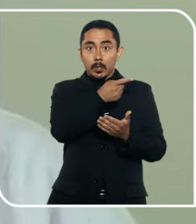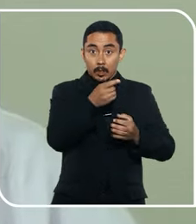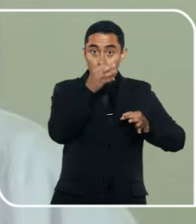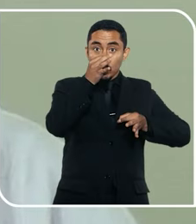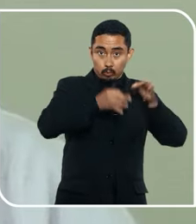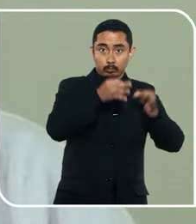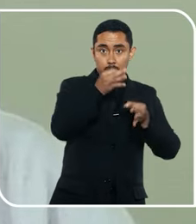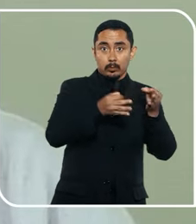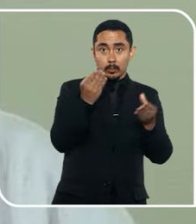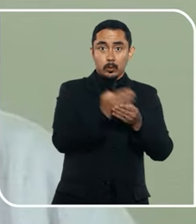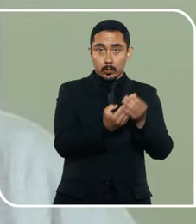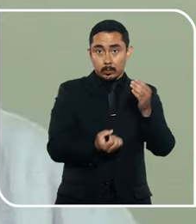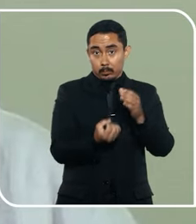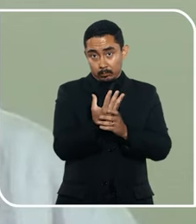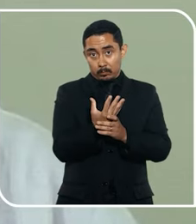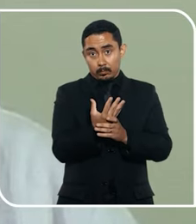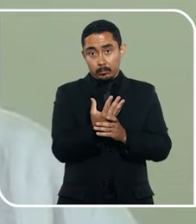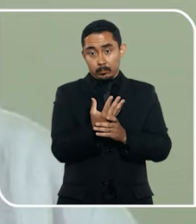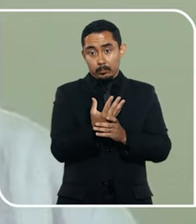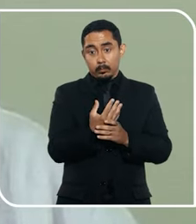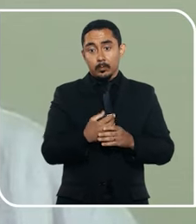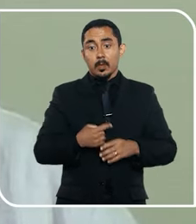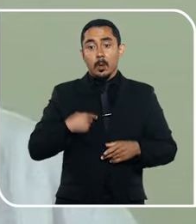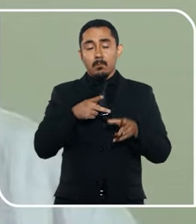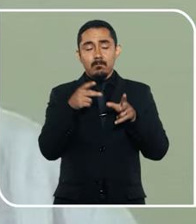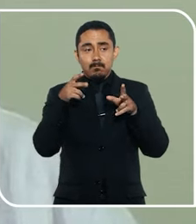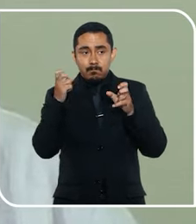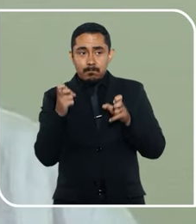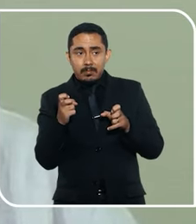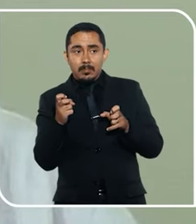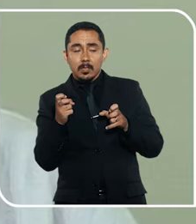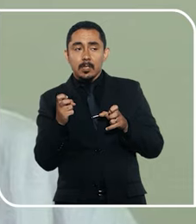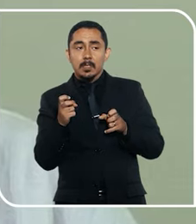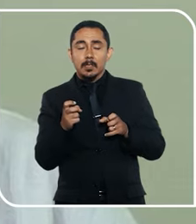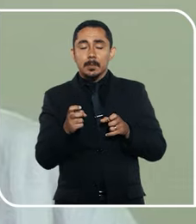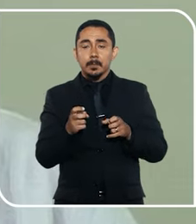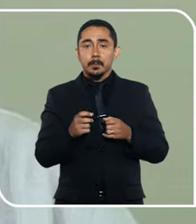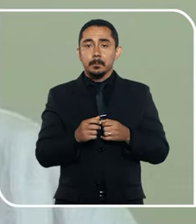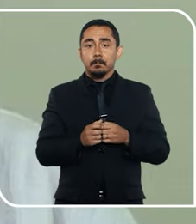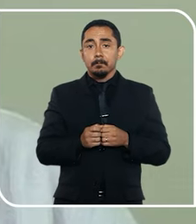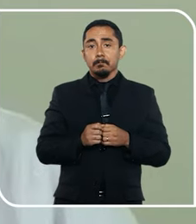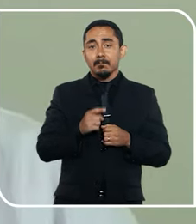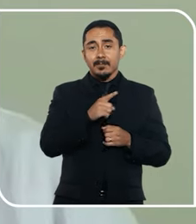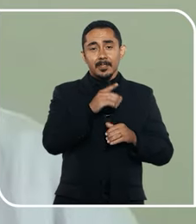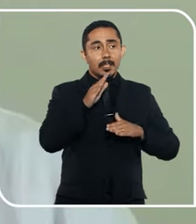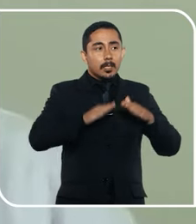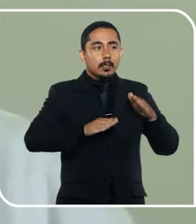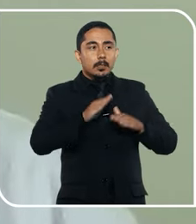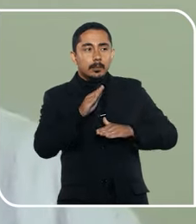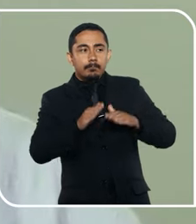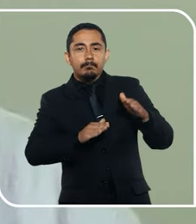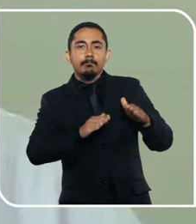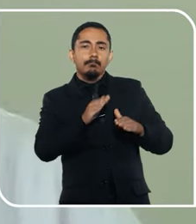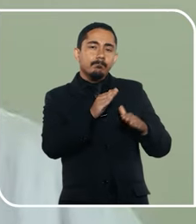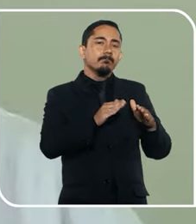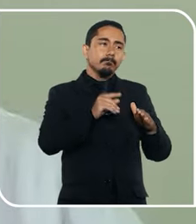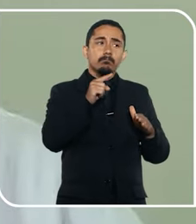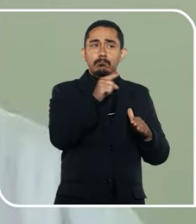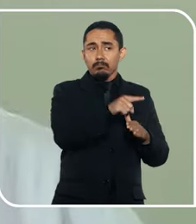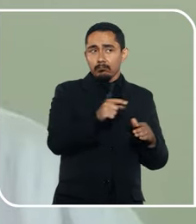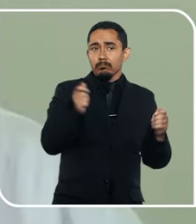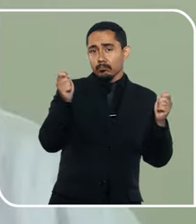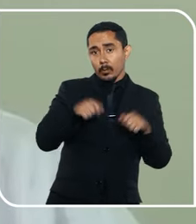pelo lado judicial, eu percebi que algumas ações